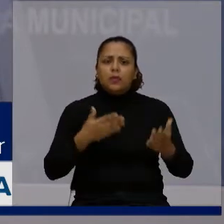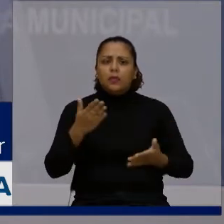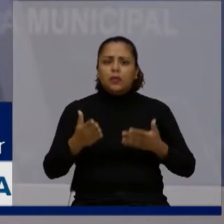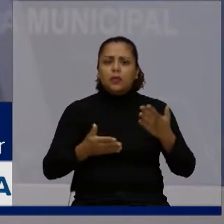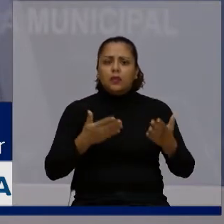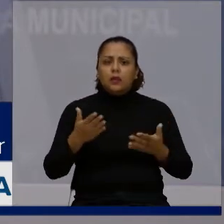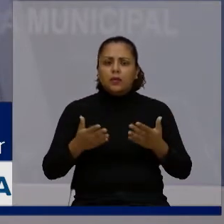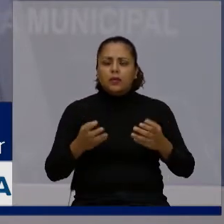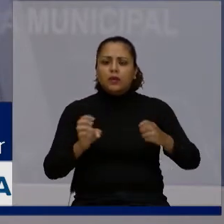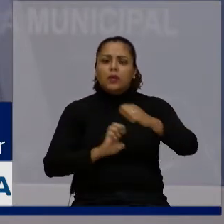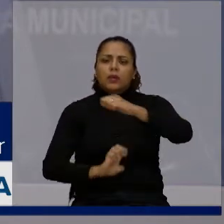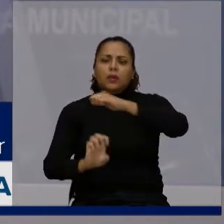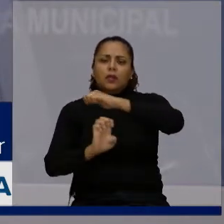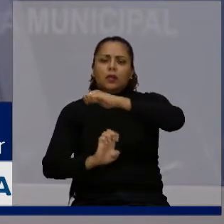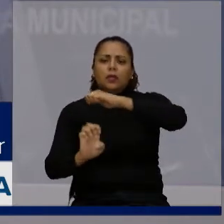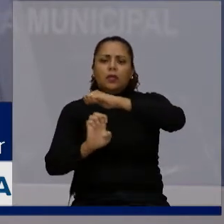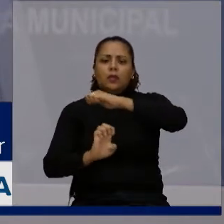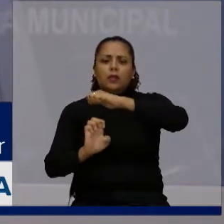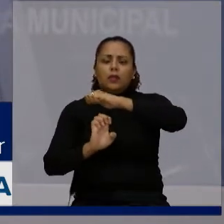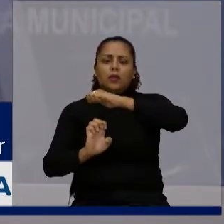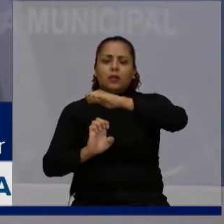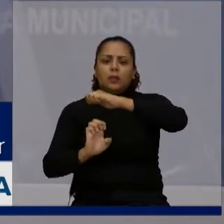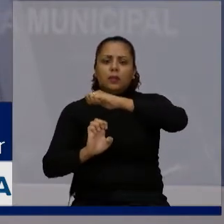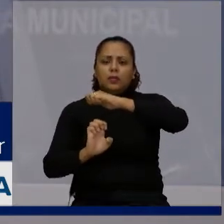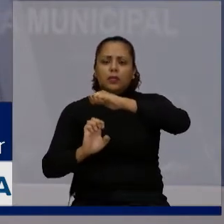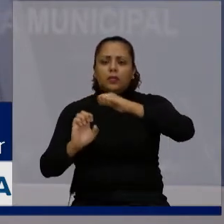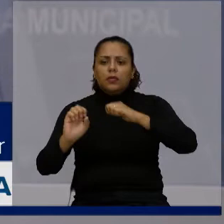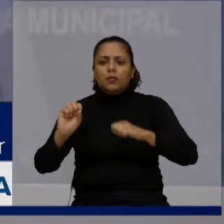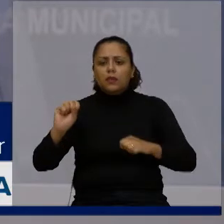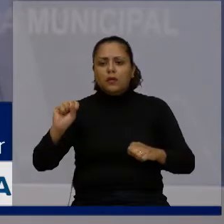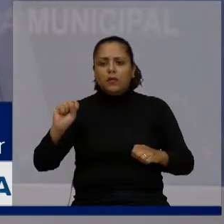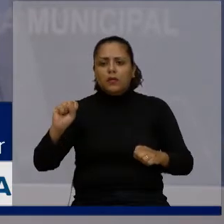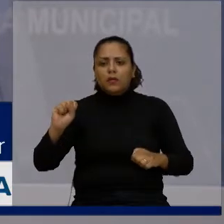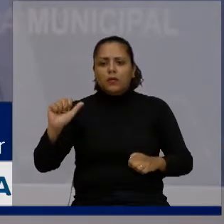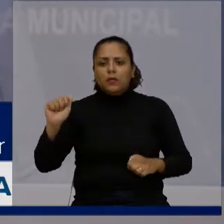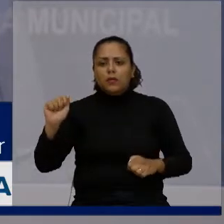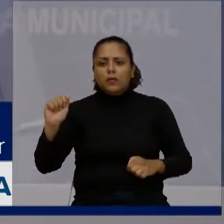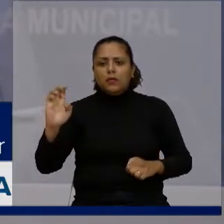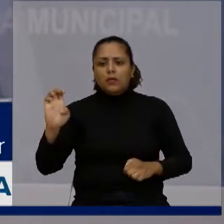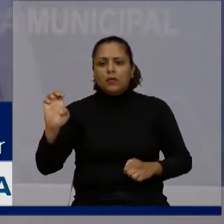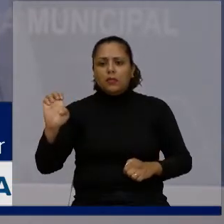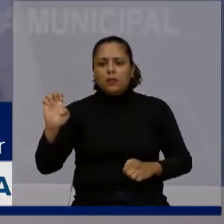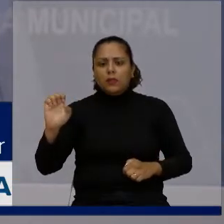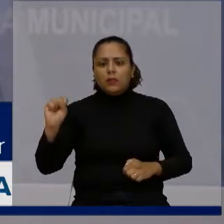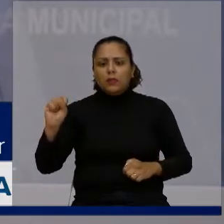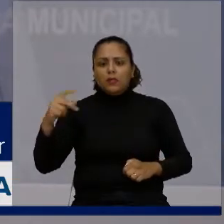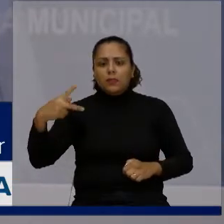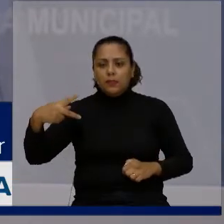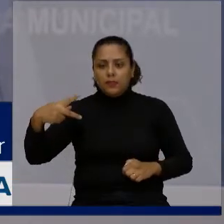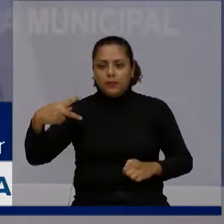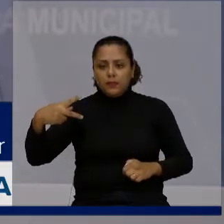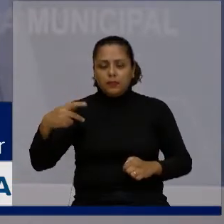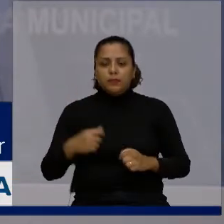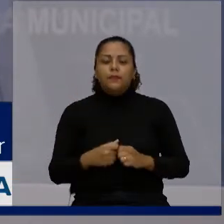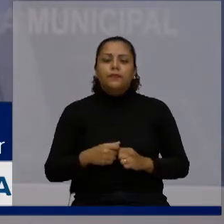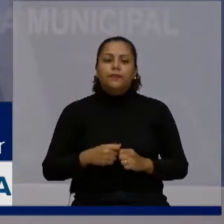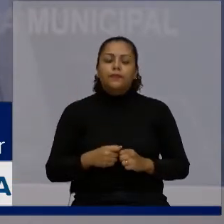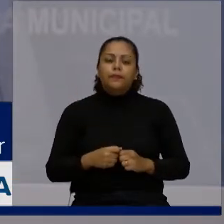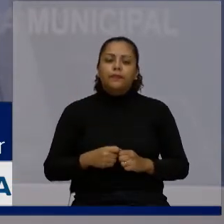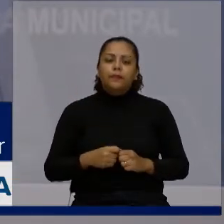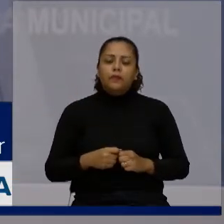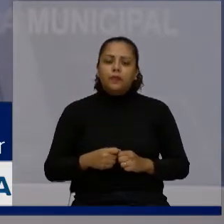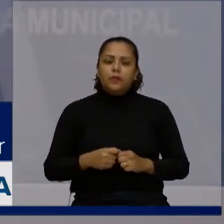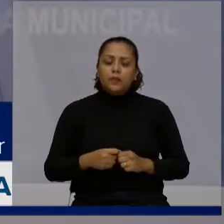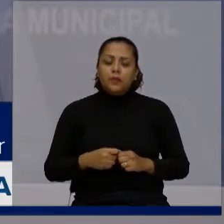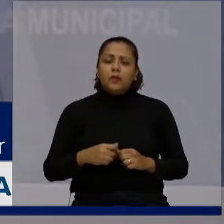à Companhia de Saneamento Básico do Estado de São Paulo, Sabesp. Como eu disse na